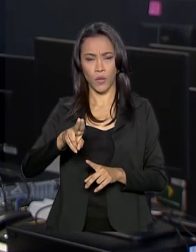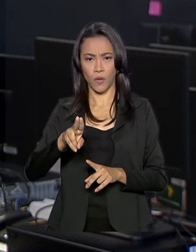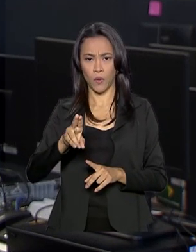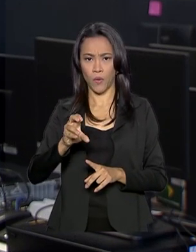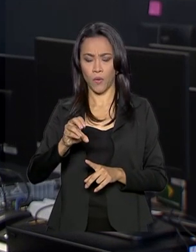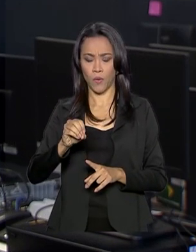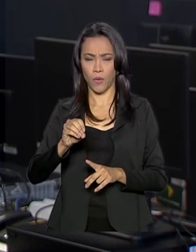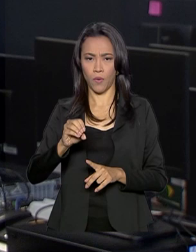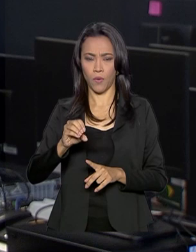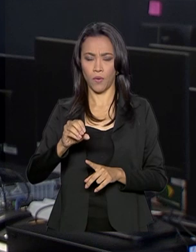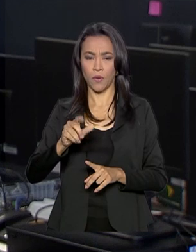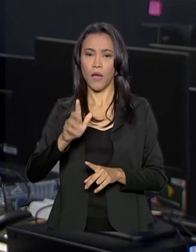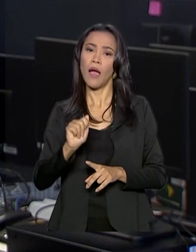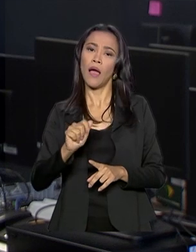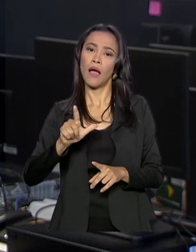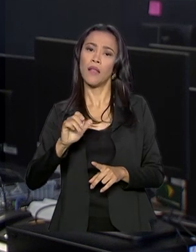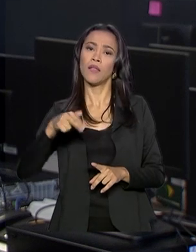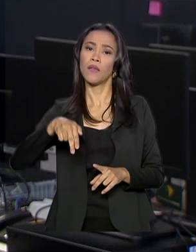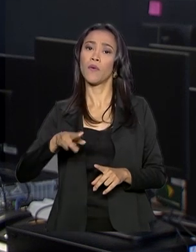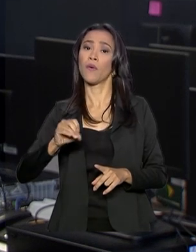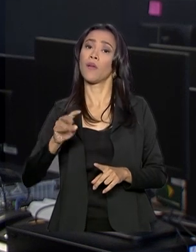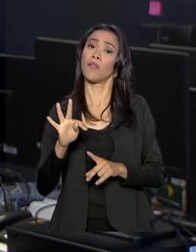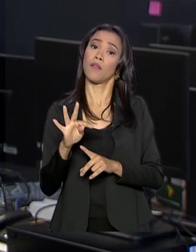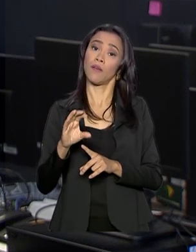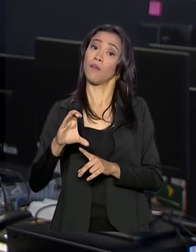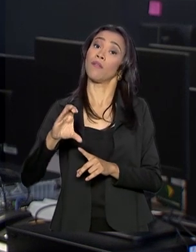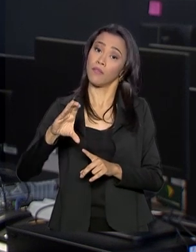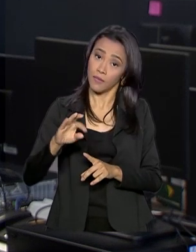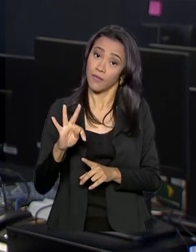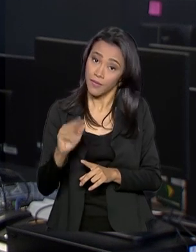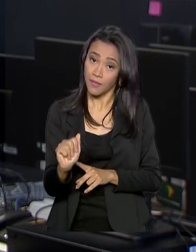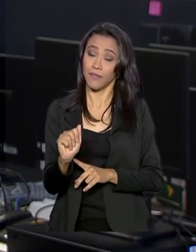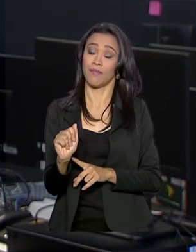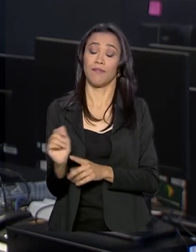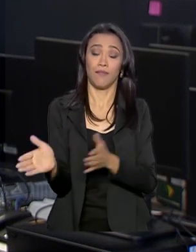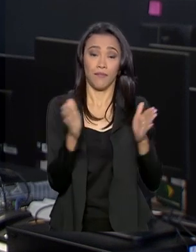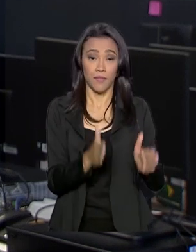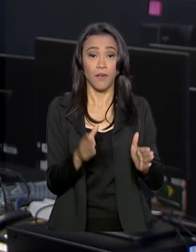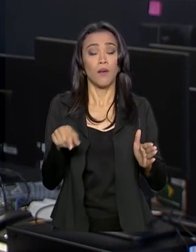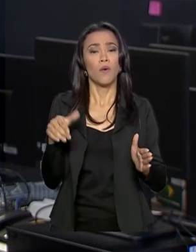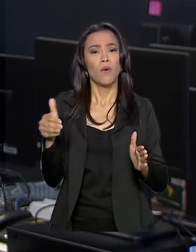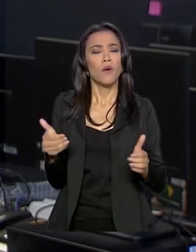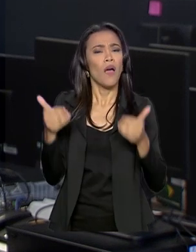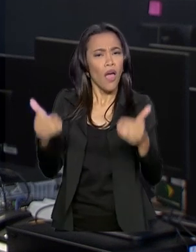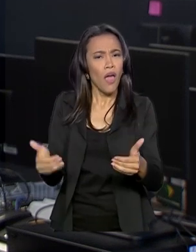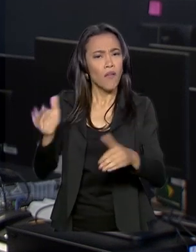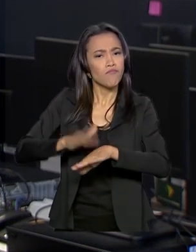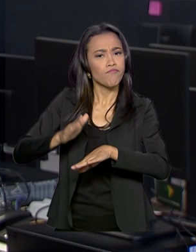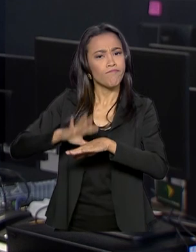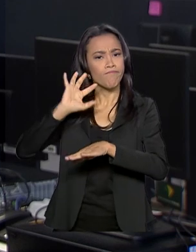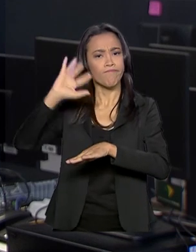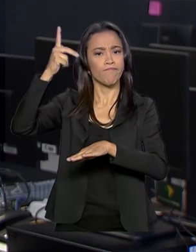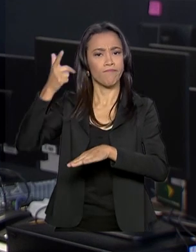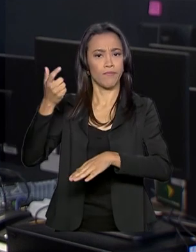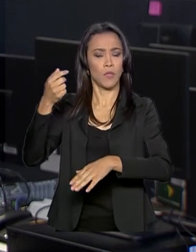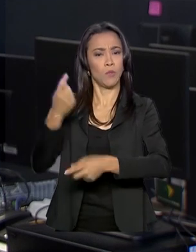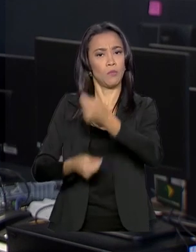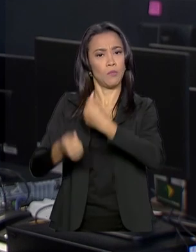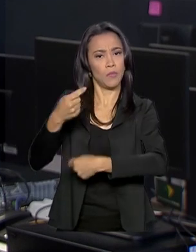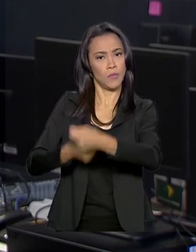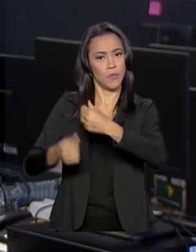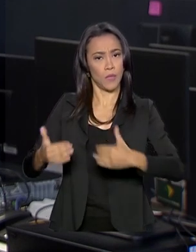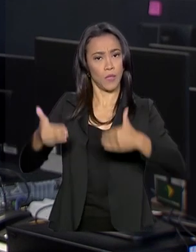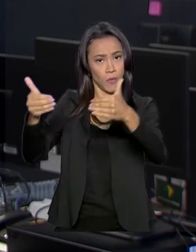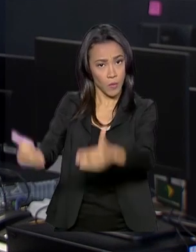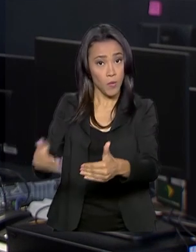2500 isenções tarifárias concedidas pelo ministério da economia objetivo da medida é reduzir o custo de